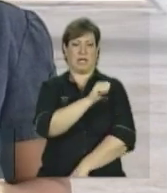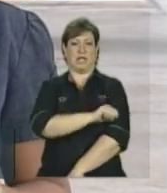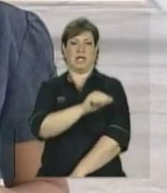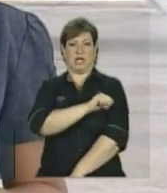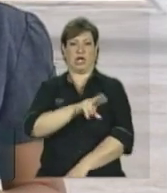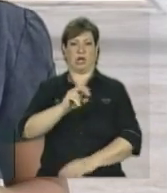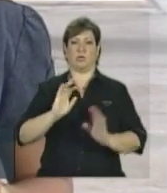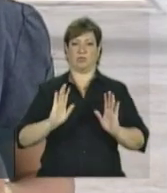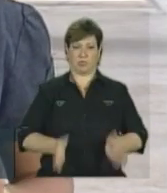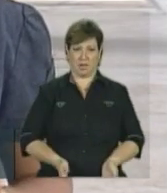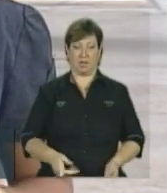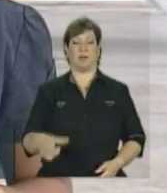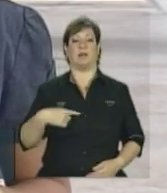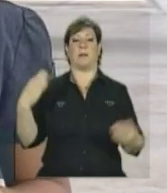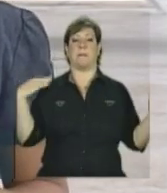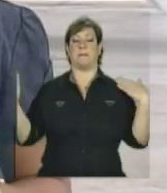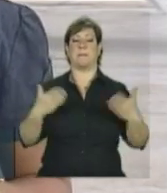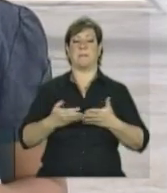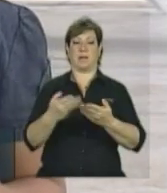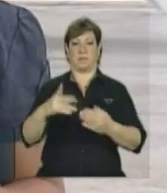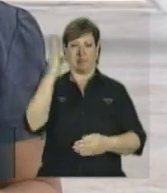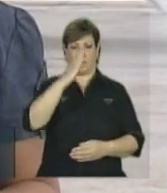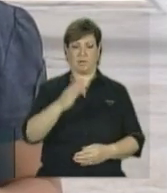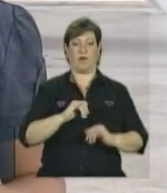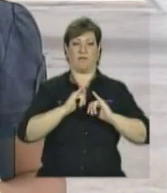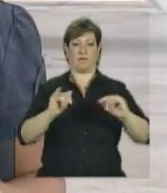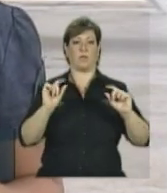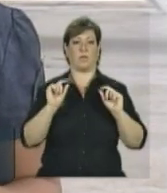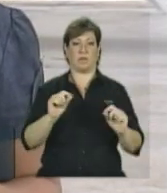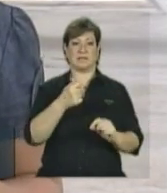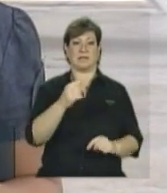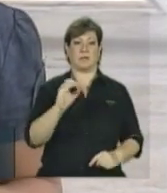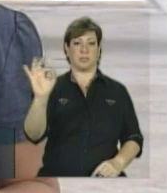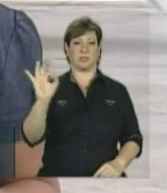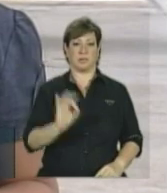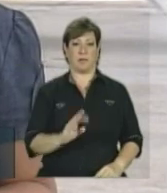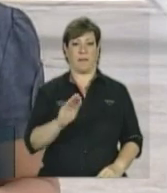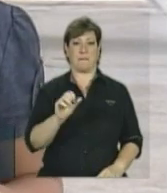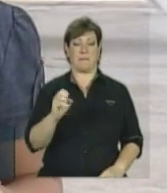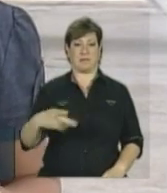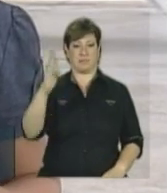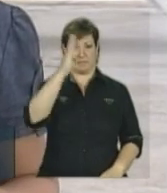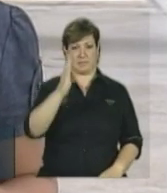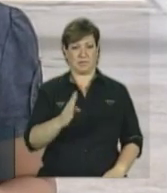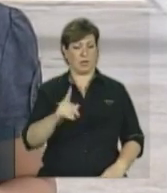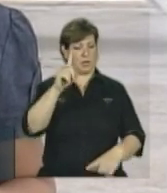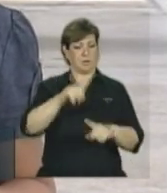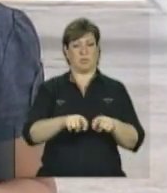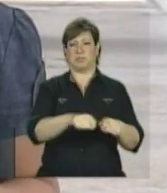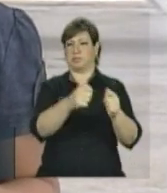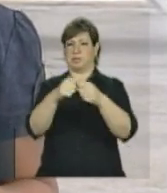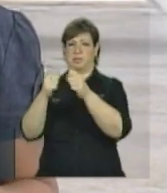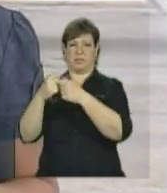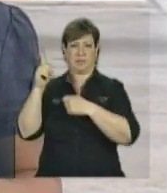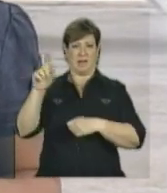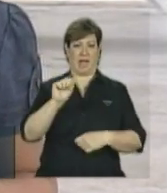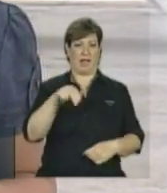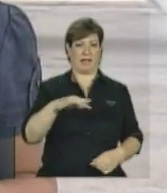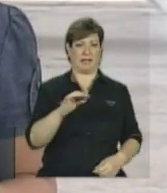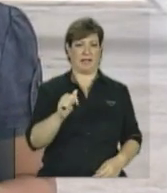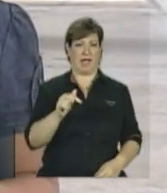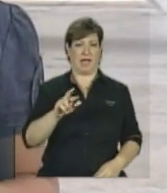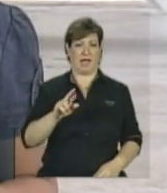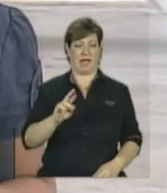Janeiro. De acordo com a Marinha do Brasil, cerca de 70% da base brasileira foi completamente destruída. O